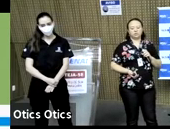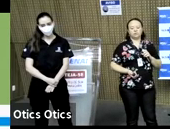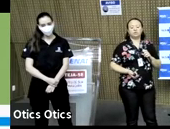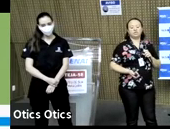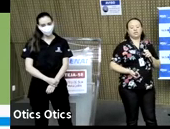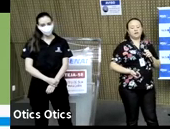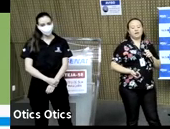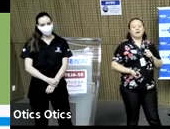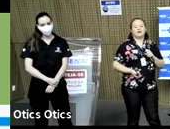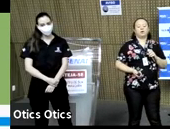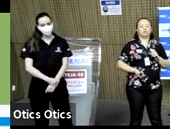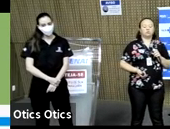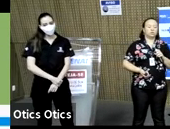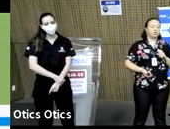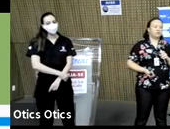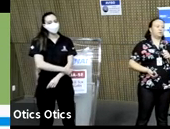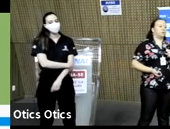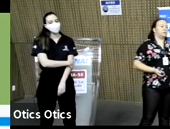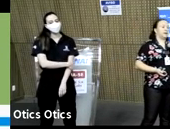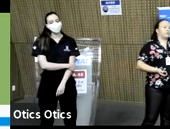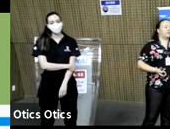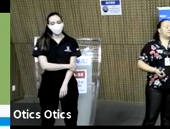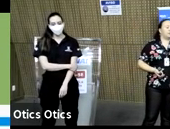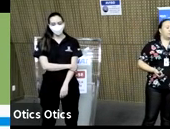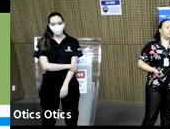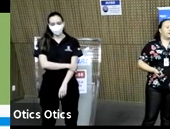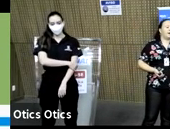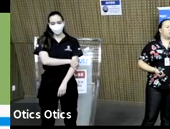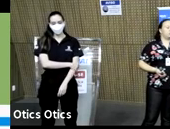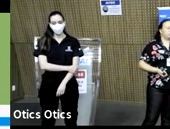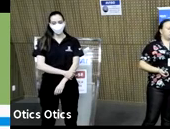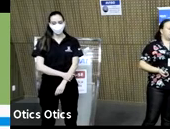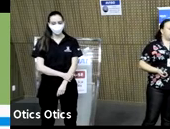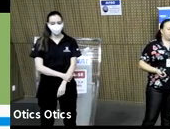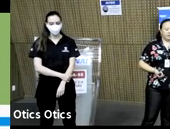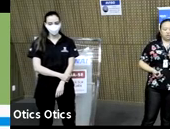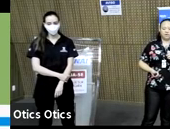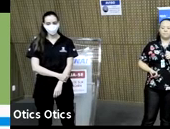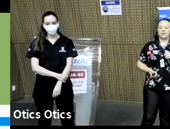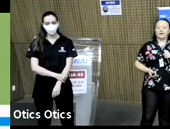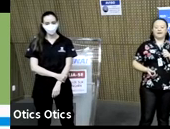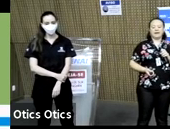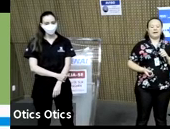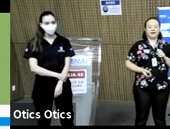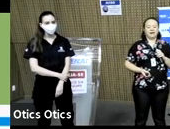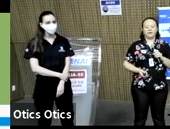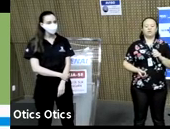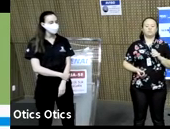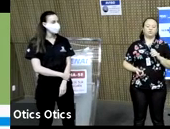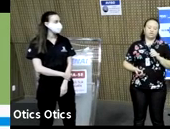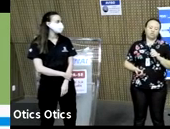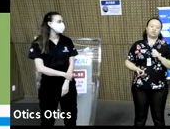CISREG de odontologia. Odontologia entrou na regulação em agosto de 2020.